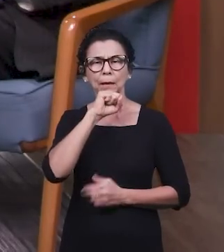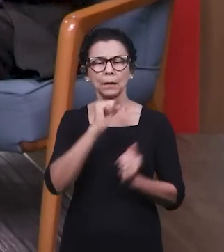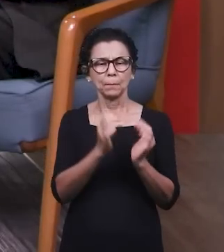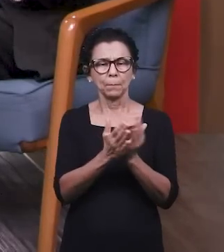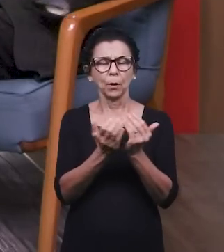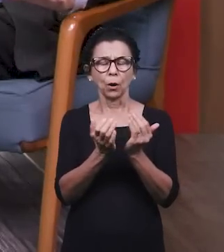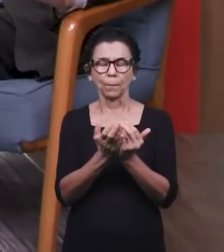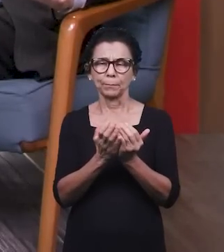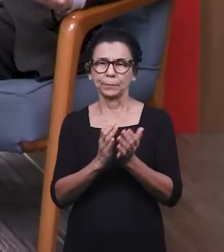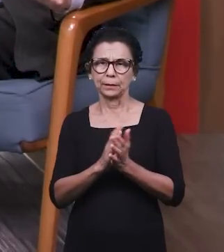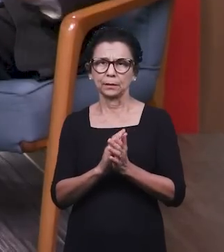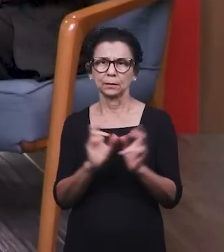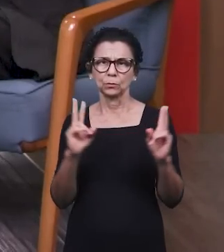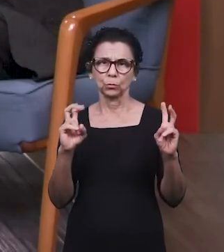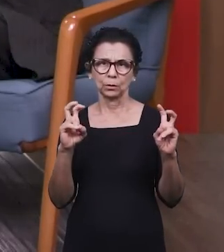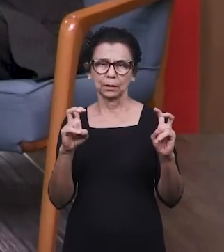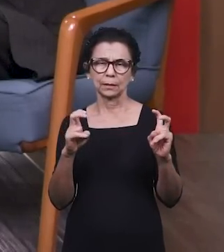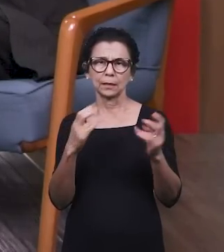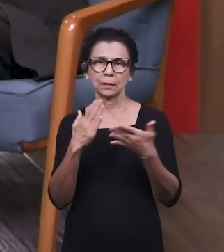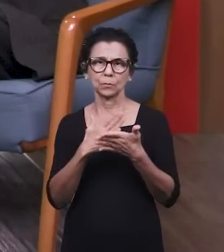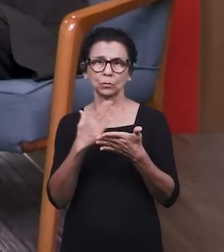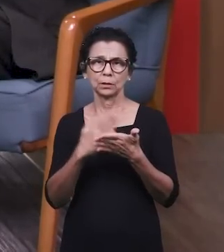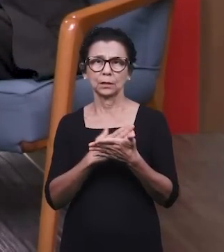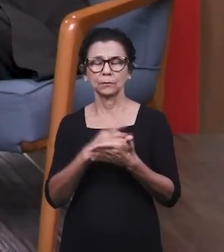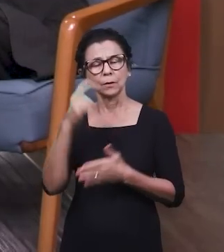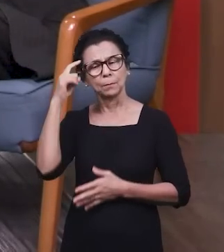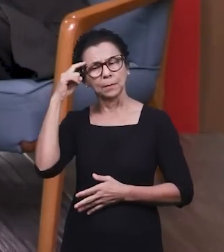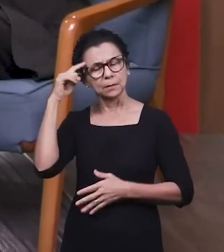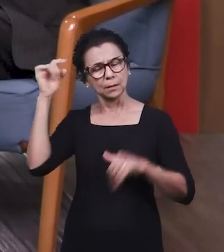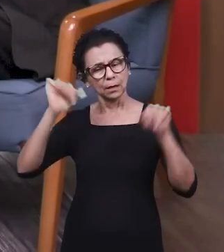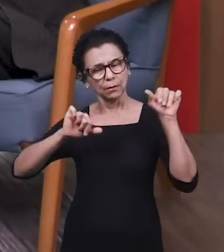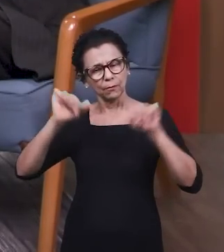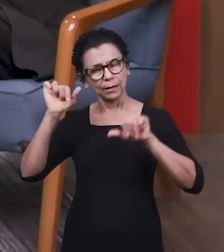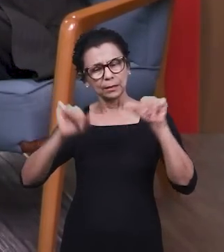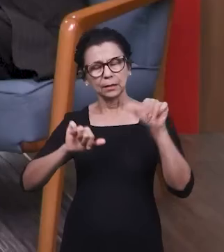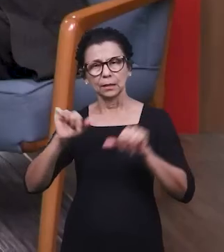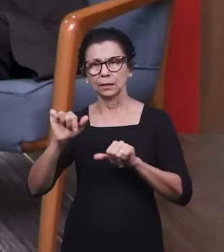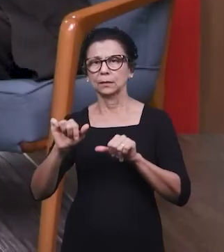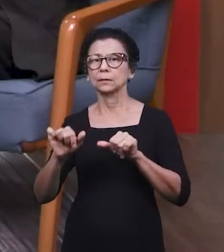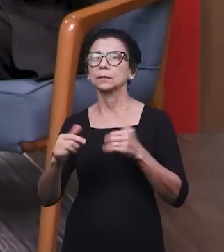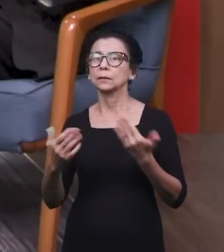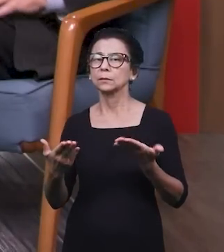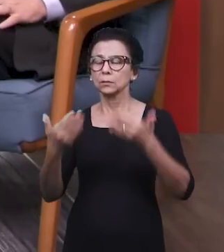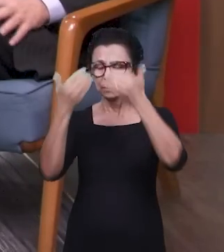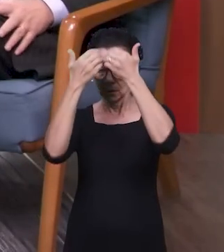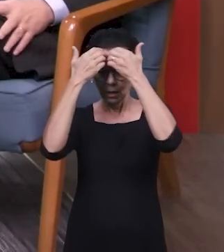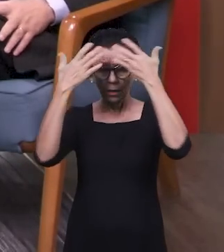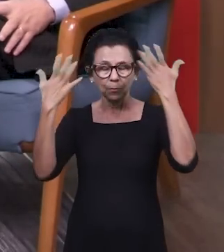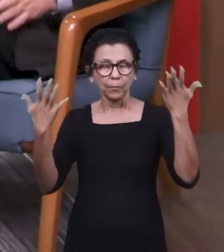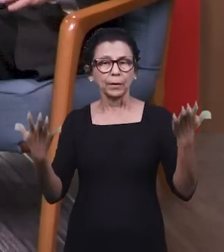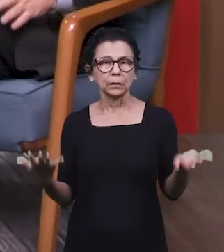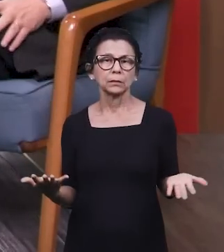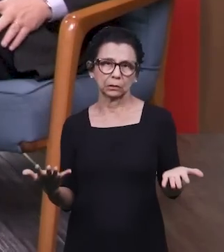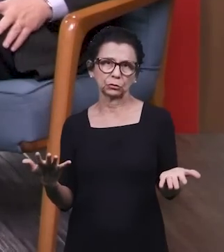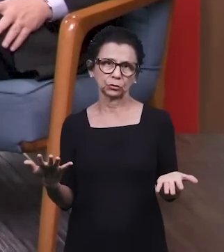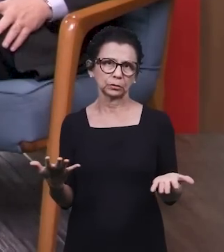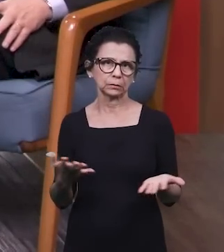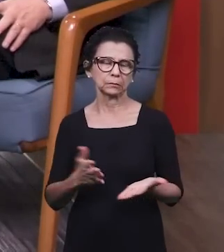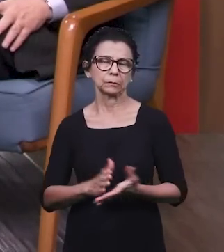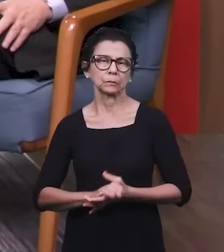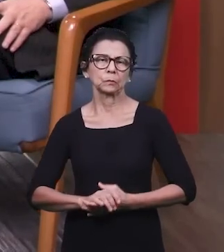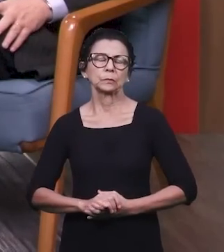em parar de gerar passivos e construir ativos, né? Tem literaturas que abrem a mente, né? Que abre